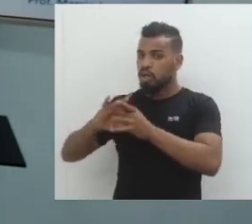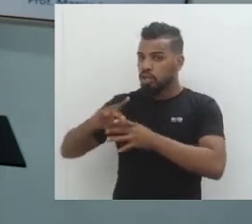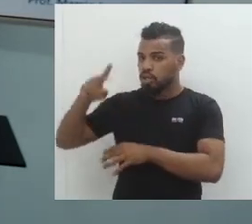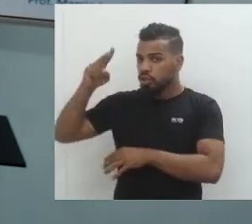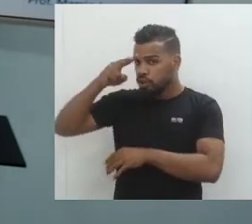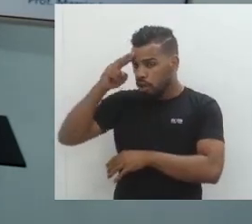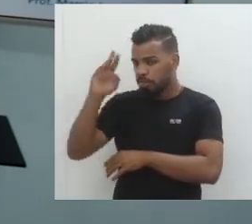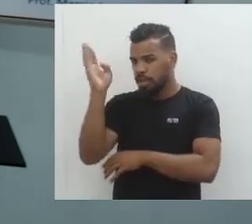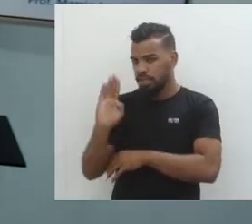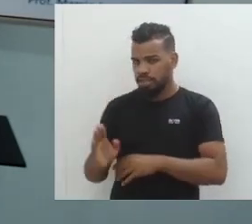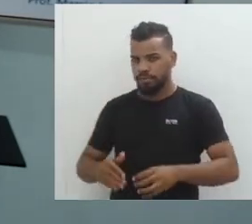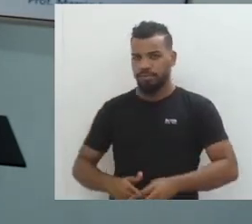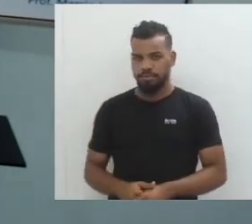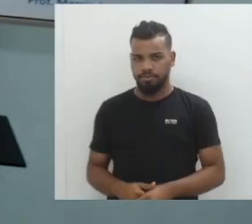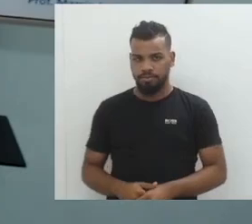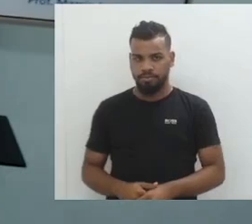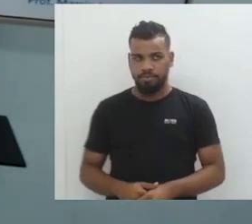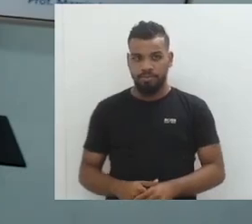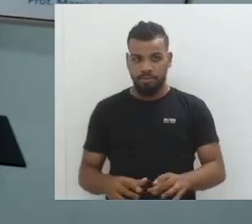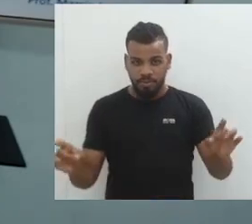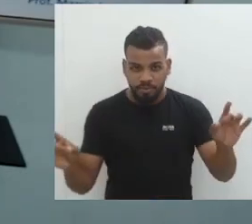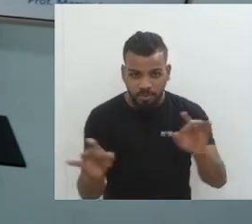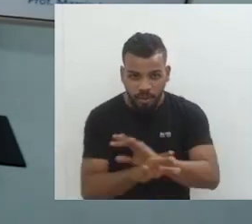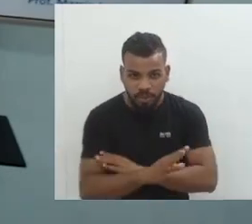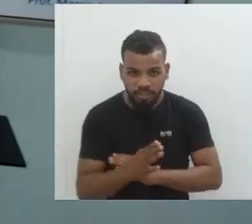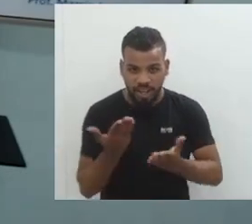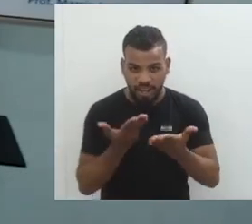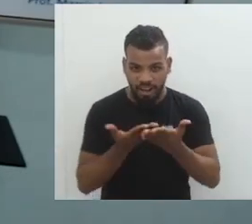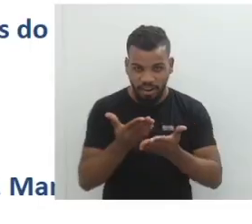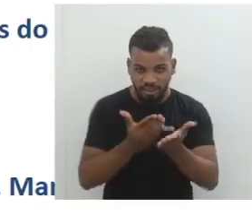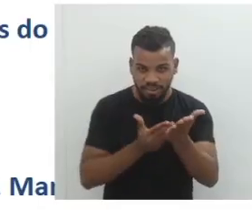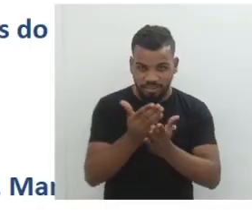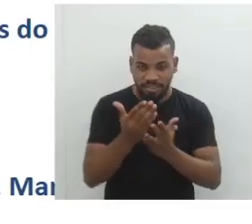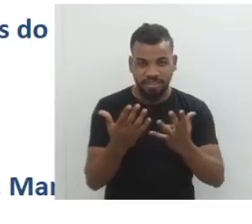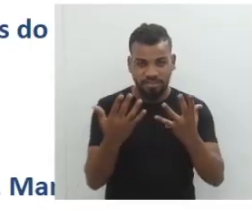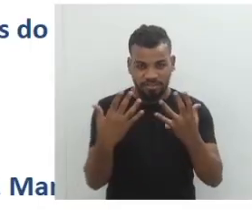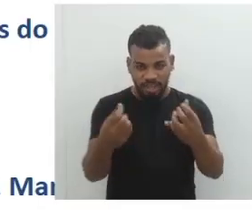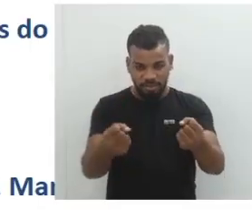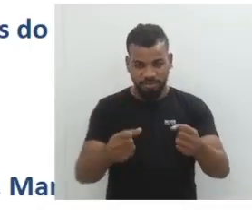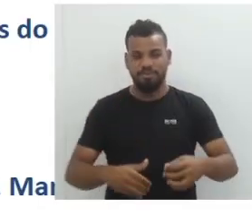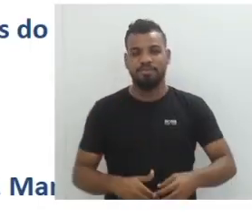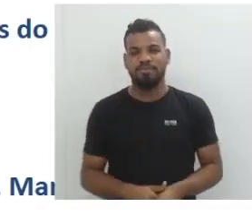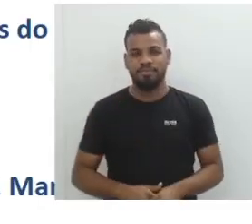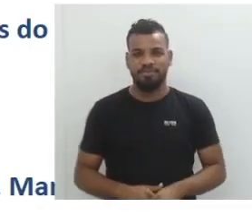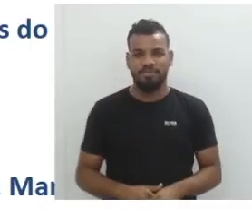histórico brasileiro. Preparados para a nossa viagem? Vamos lá, então?